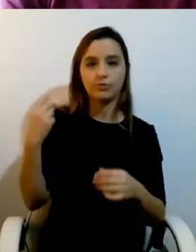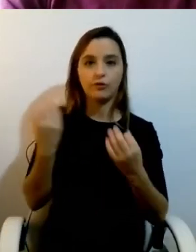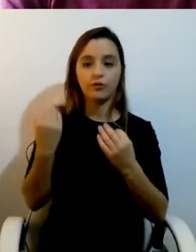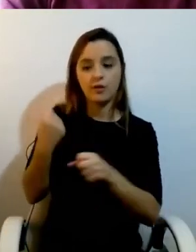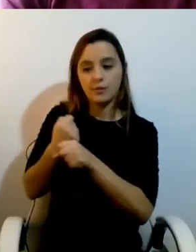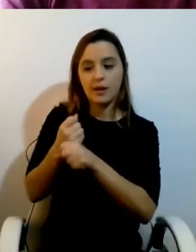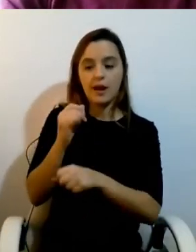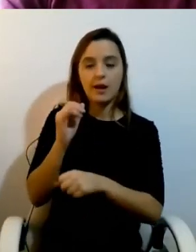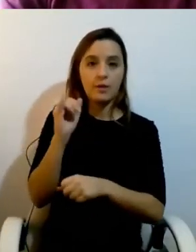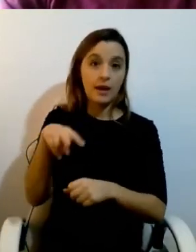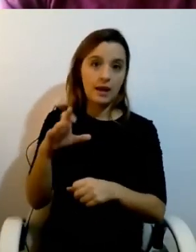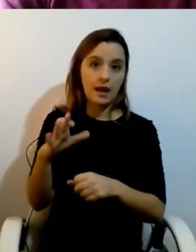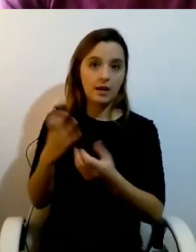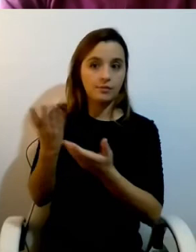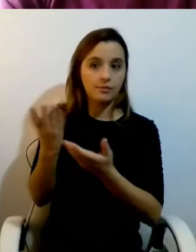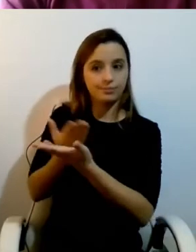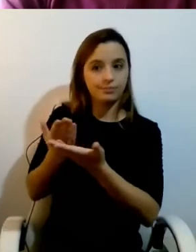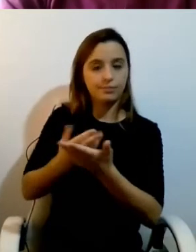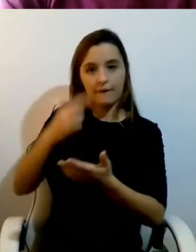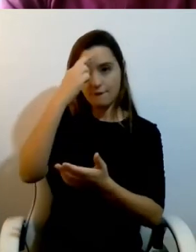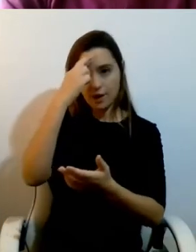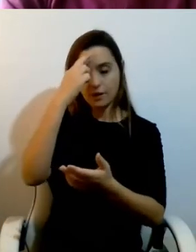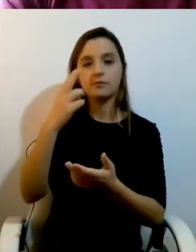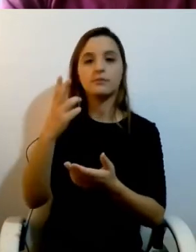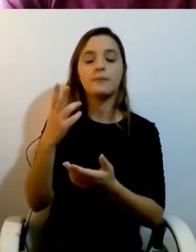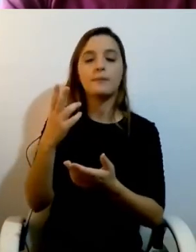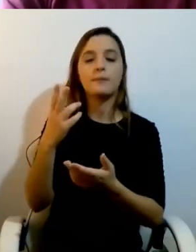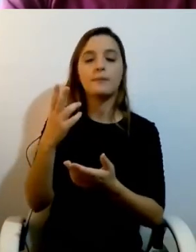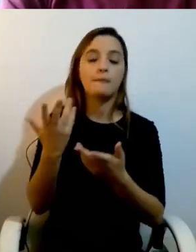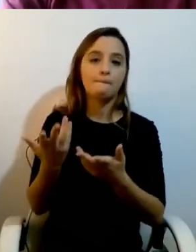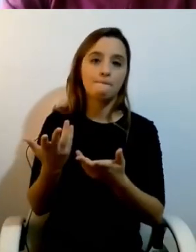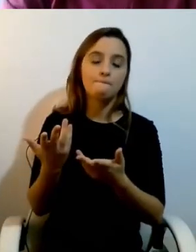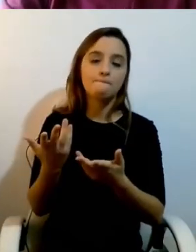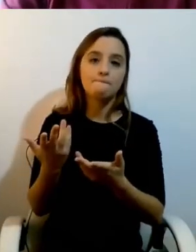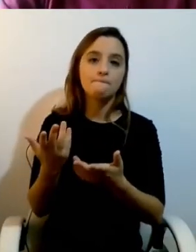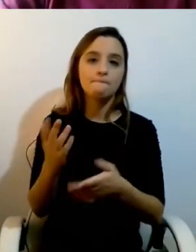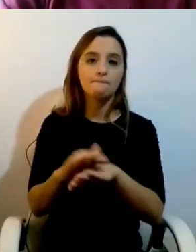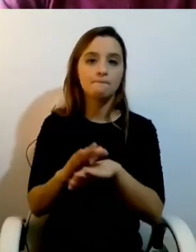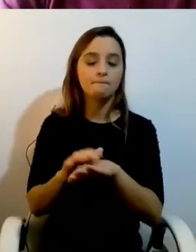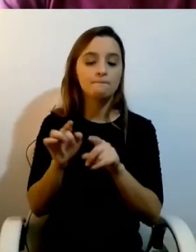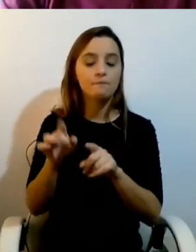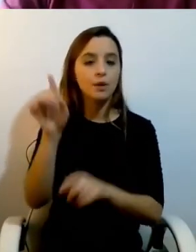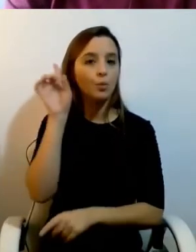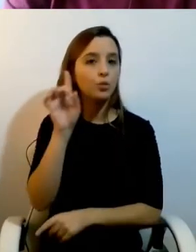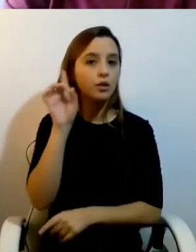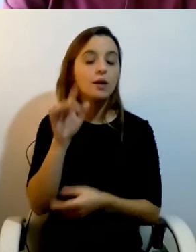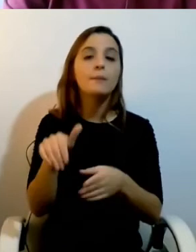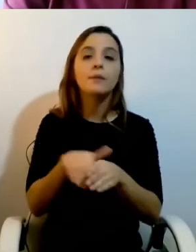esforços para avançar com a mesma, e por isso também aqui vai ser importante a participação de